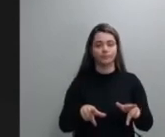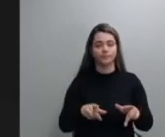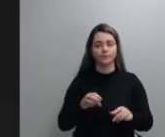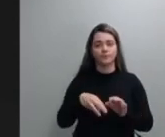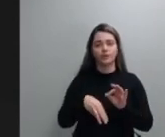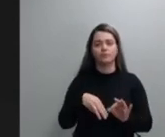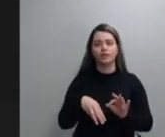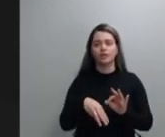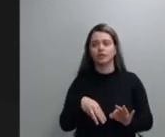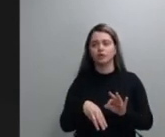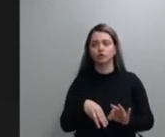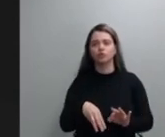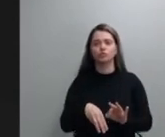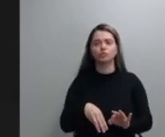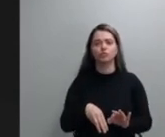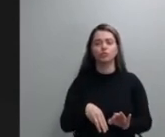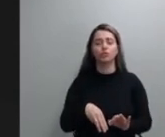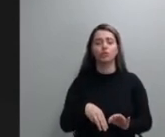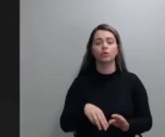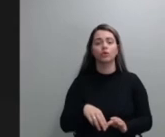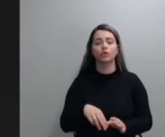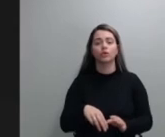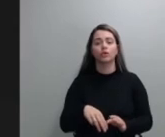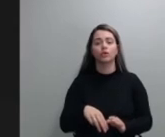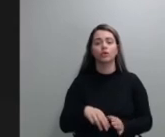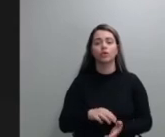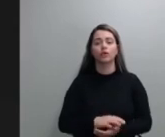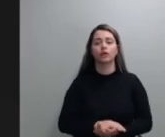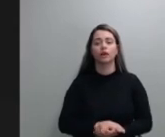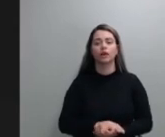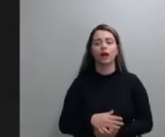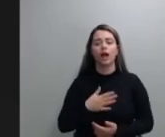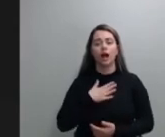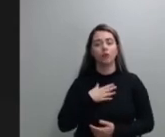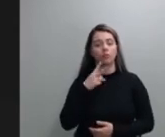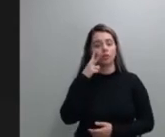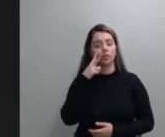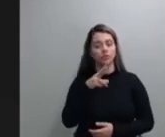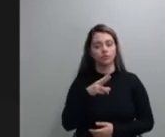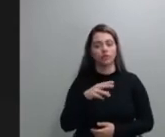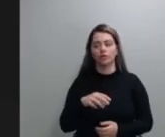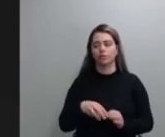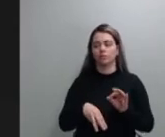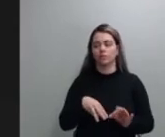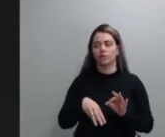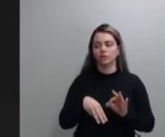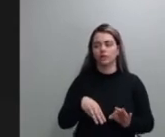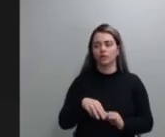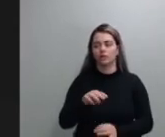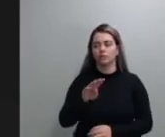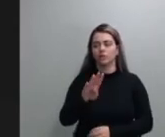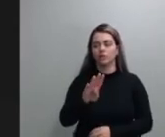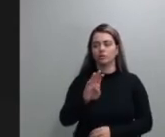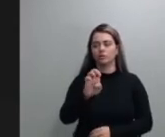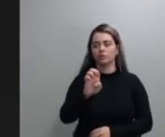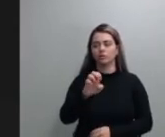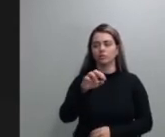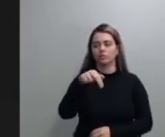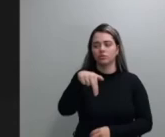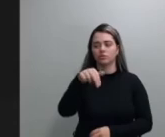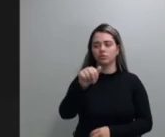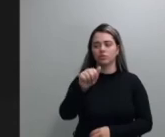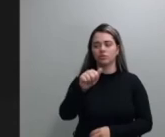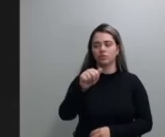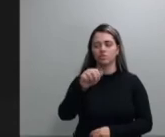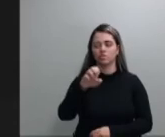formação a realização ministro ori a meu ver é a formação de todas as etapas dos atos